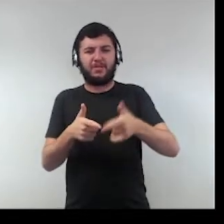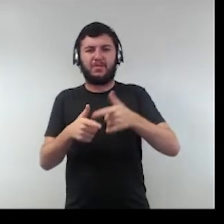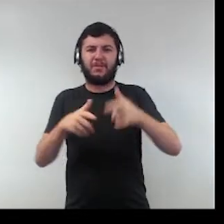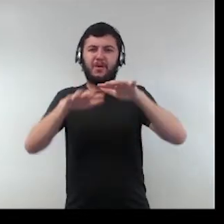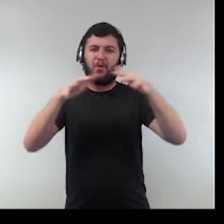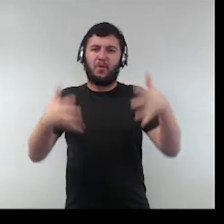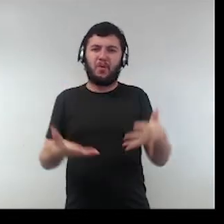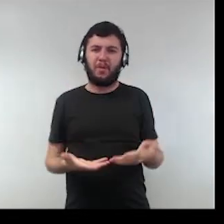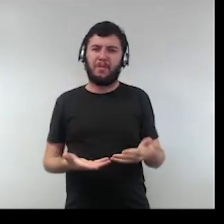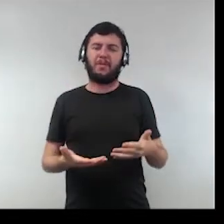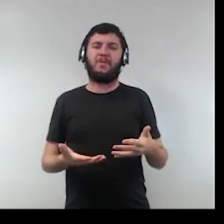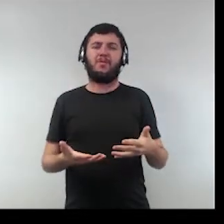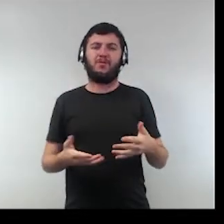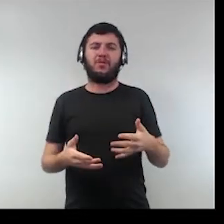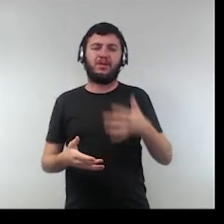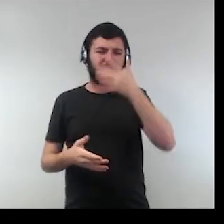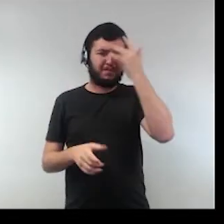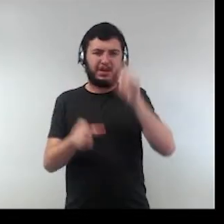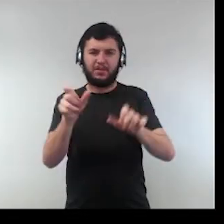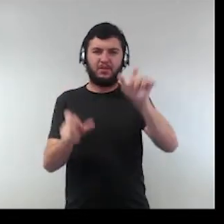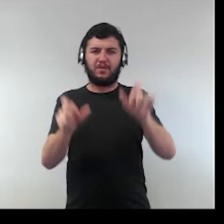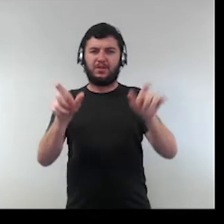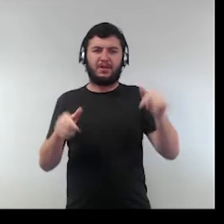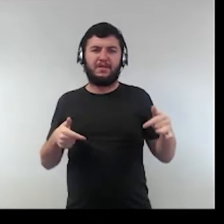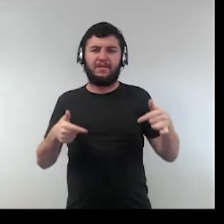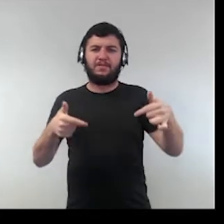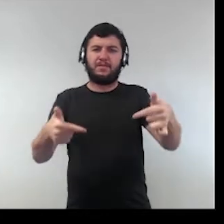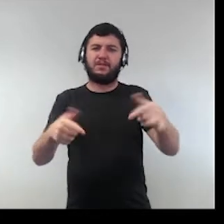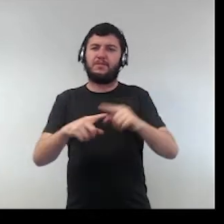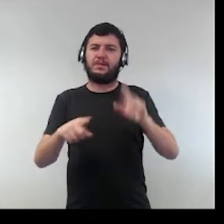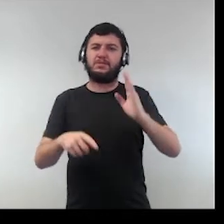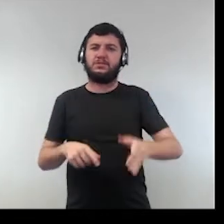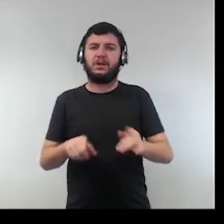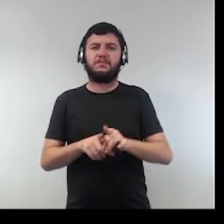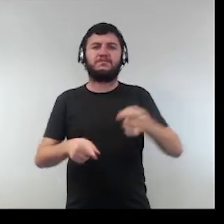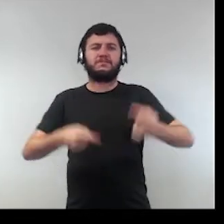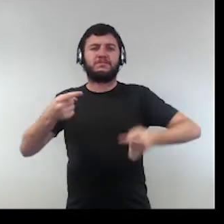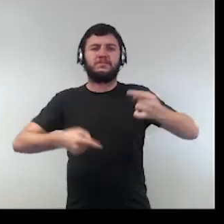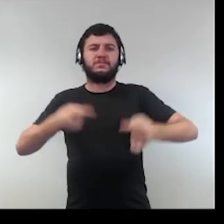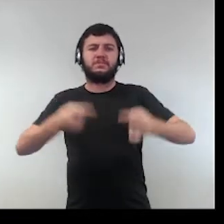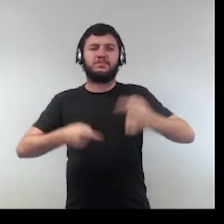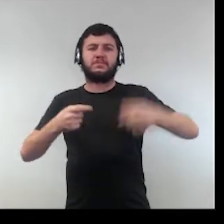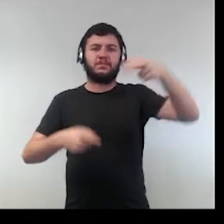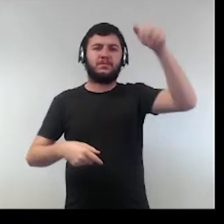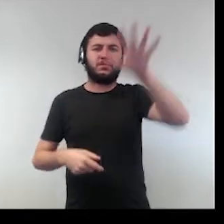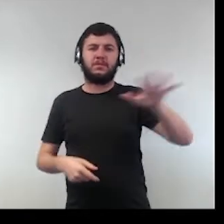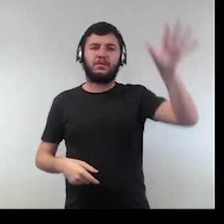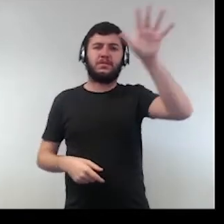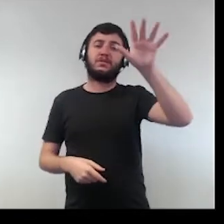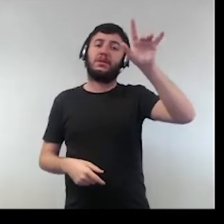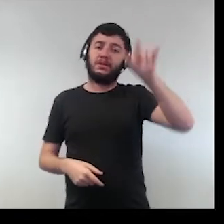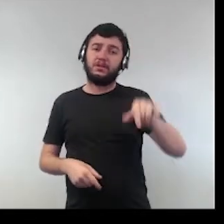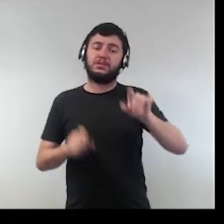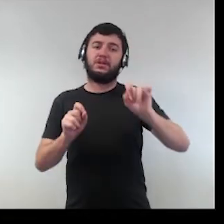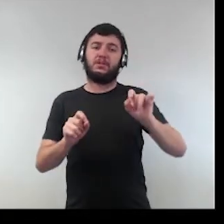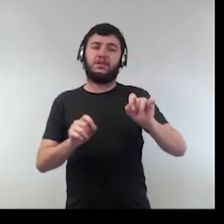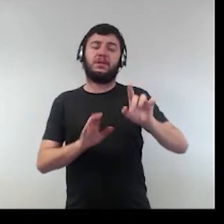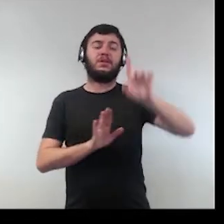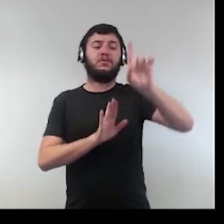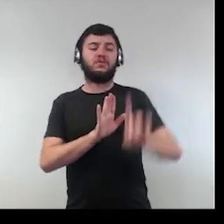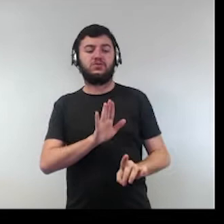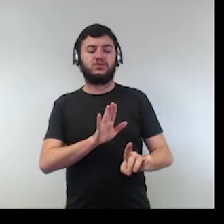enfrenta. Já era muito discutido e debatido aqui no Nordeste, que é a relação entre o direito dos